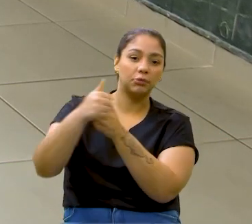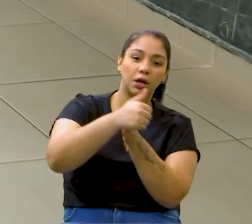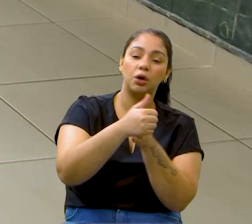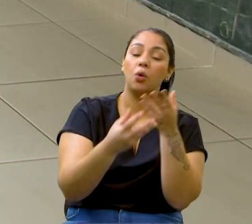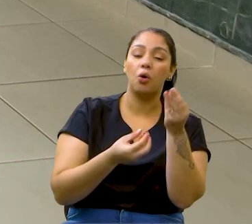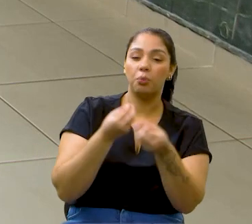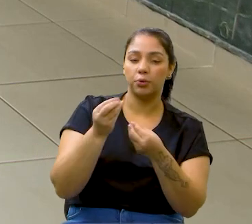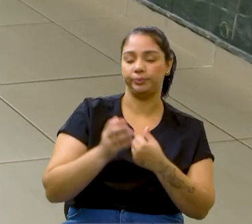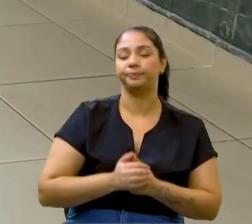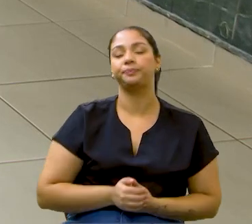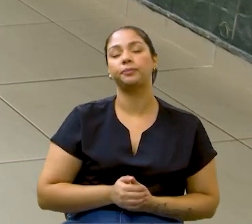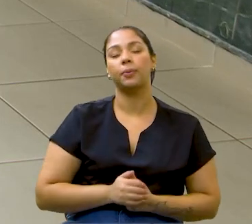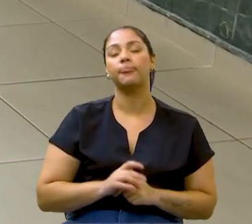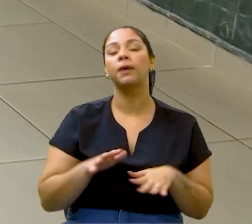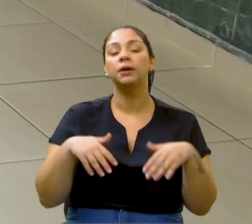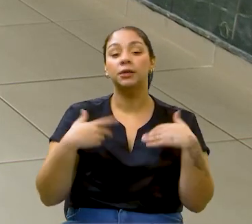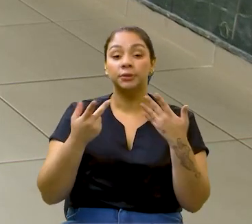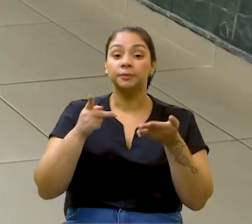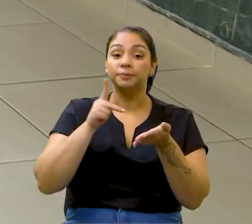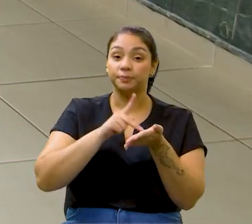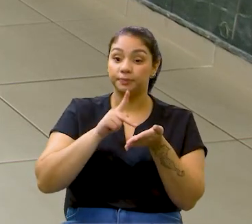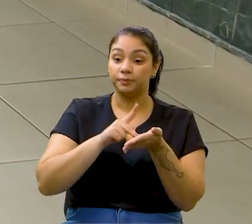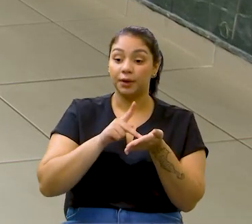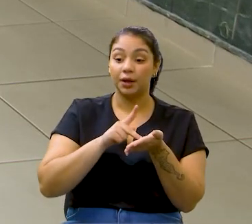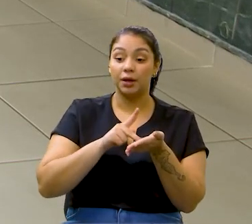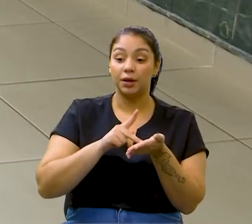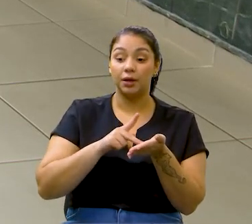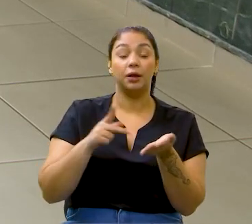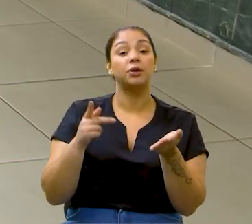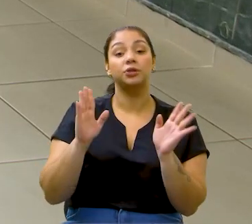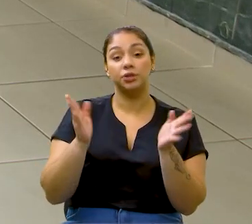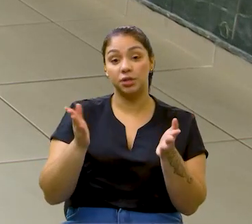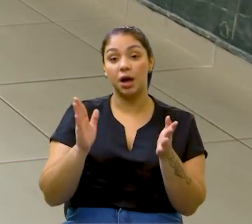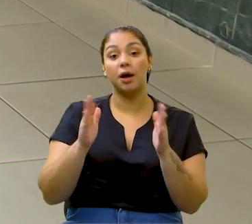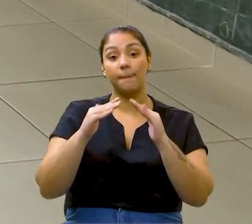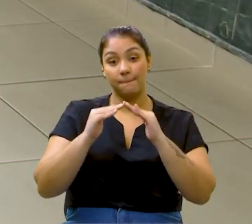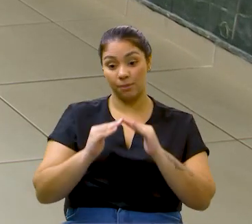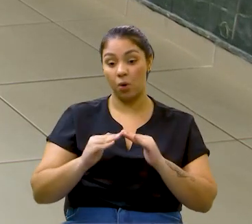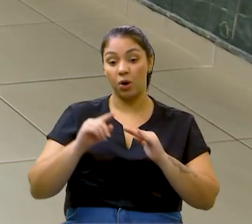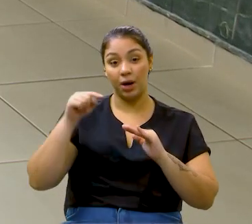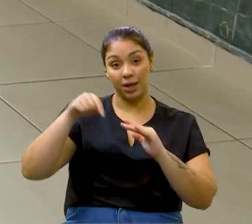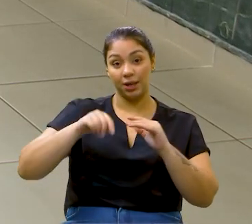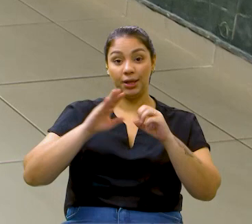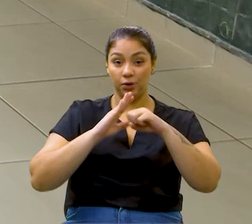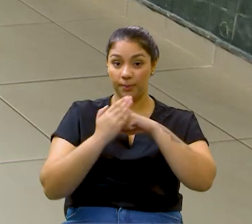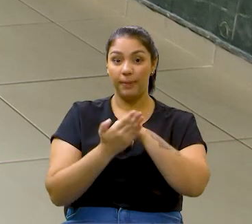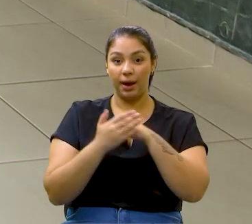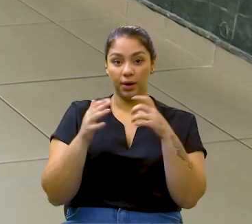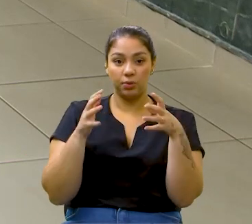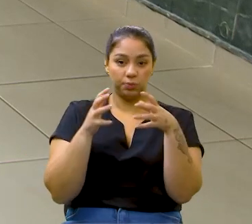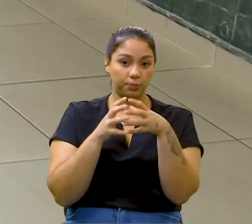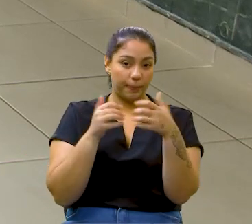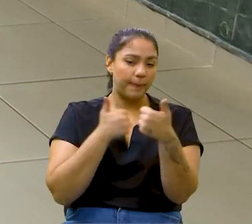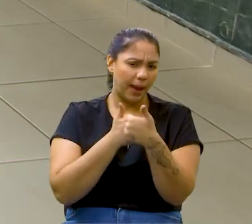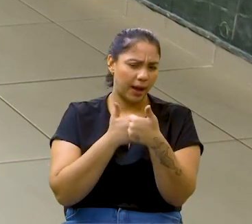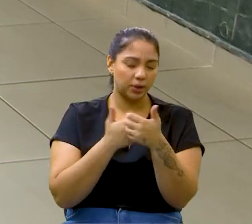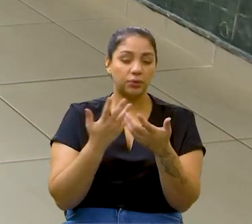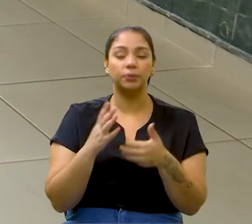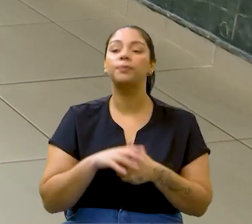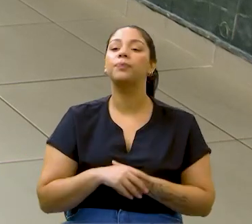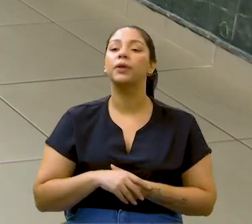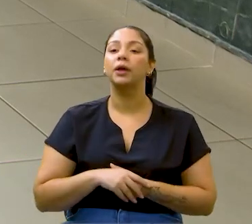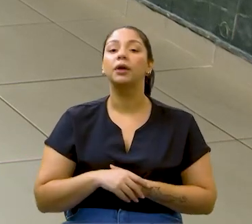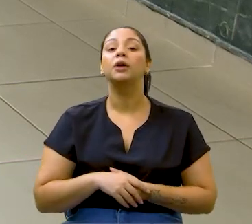do município? Como é que funciona? Na verdade, eles devem morar aqui na comunidade, aqui próximo,